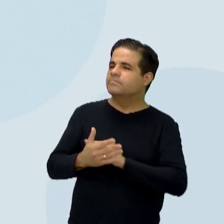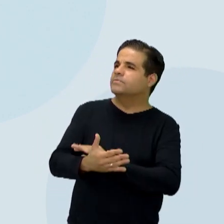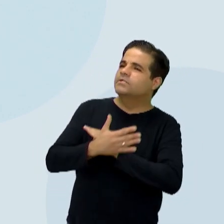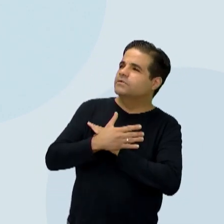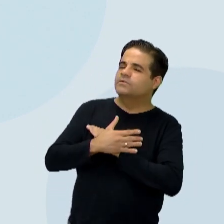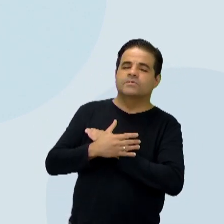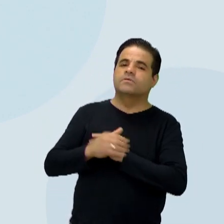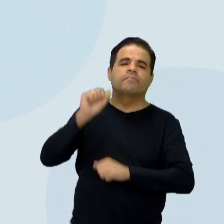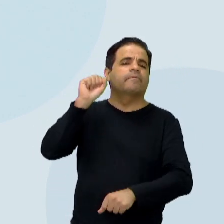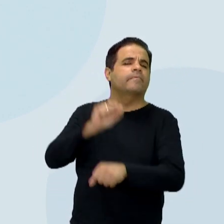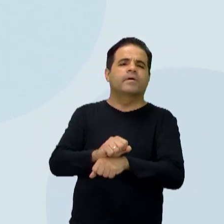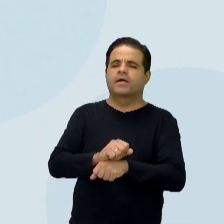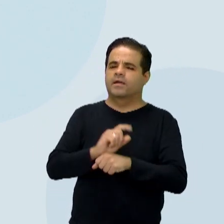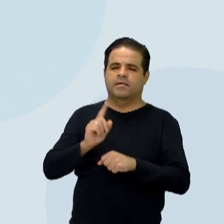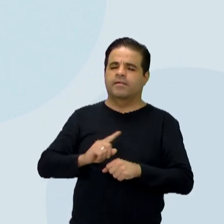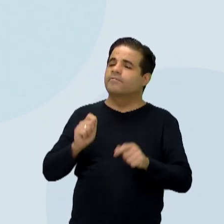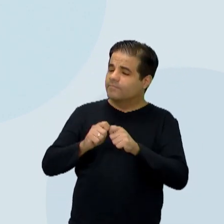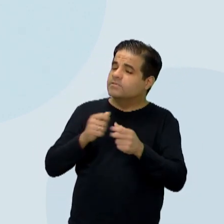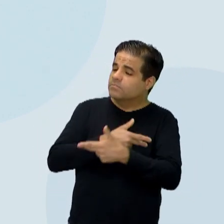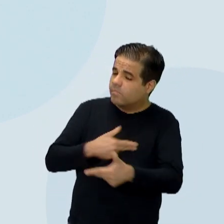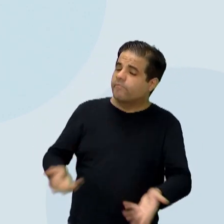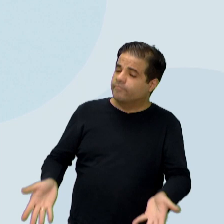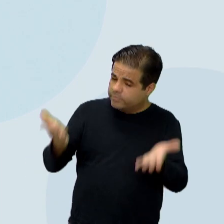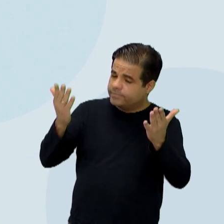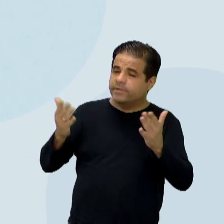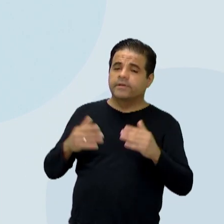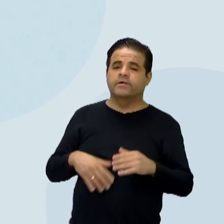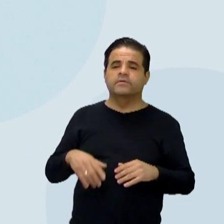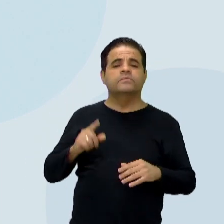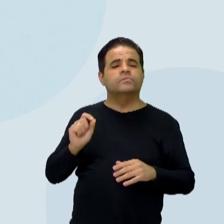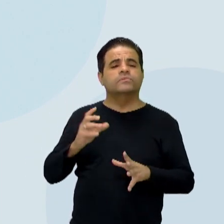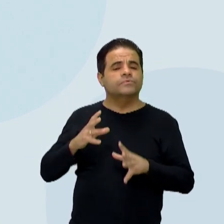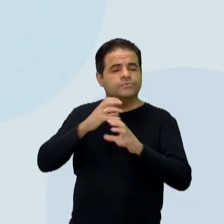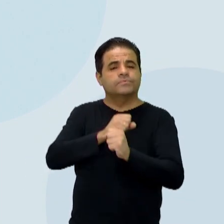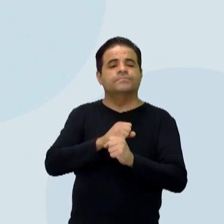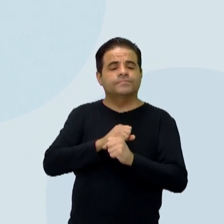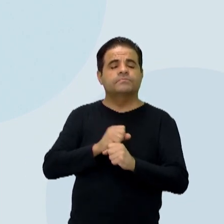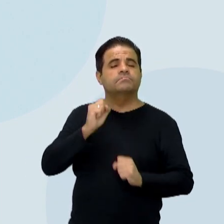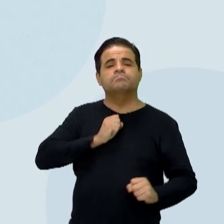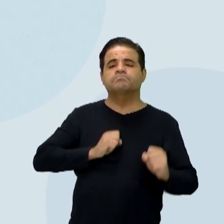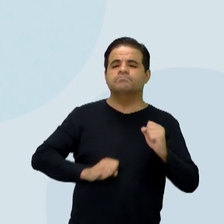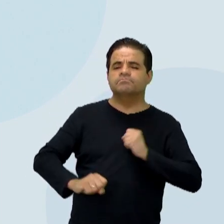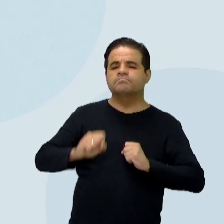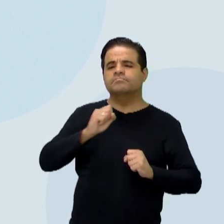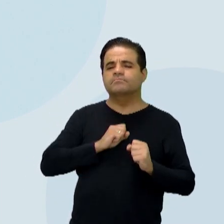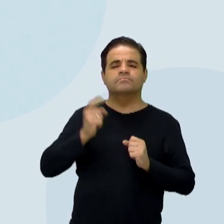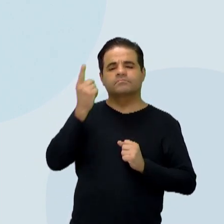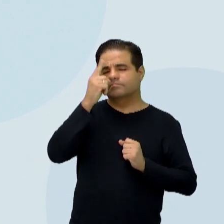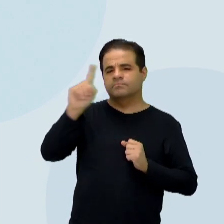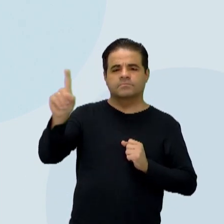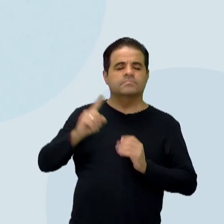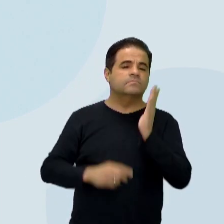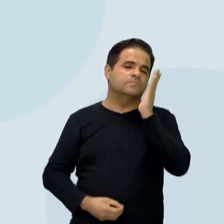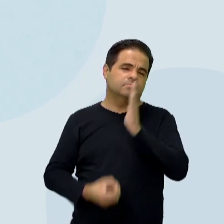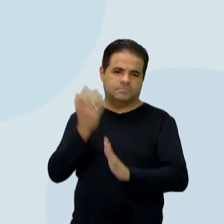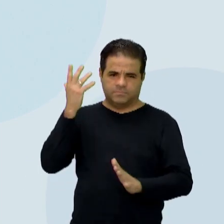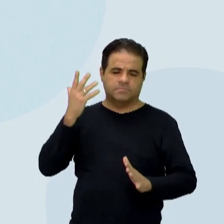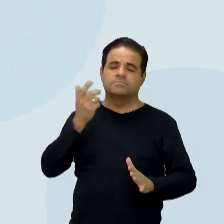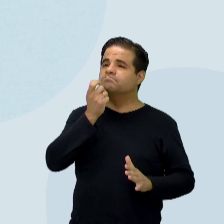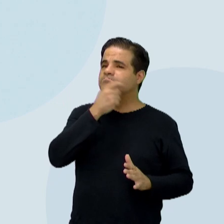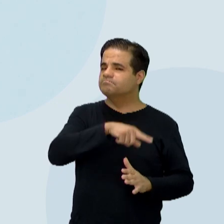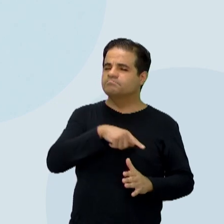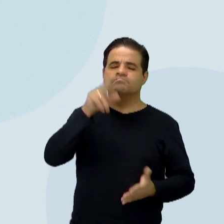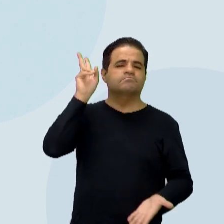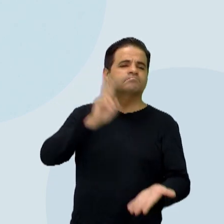falou, não fique parado, faça alguma coisa. O que, somado à quebra de expectativa no último quadro, gera o humor